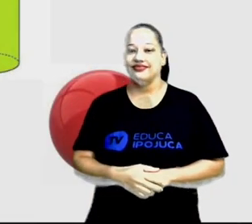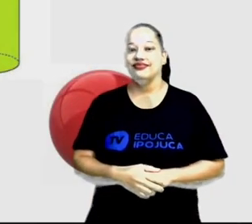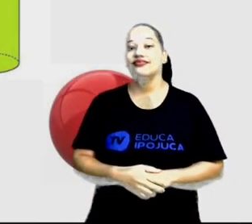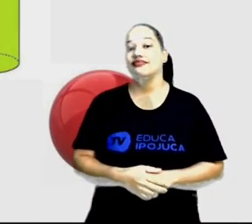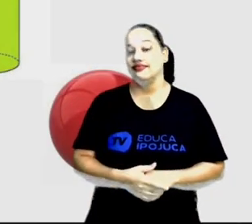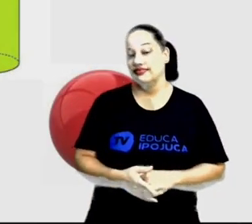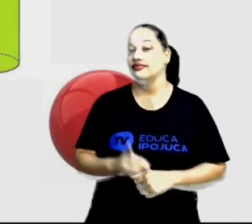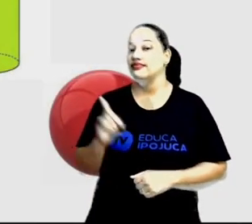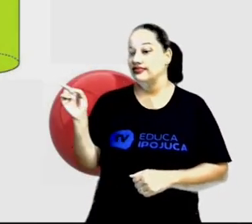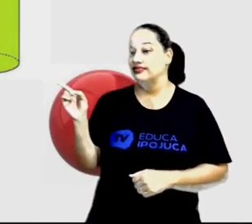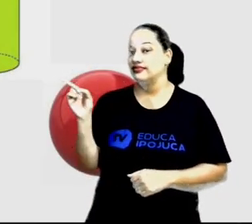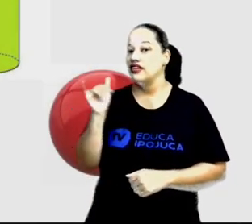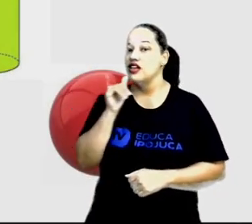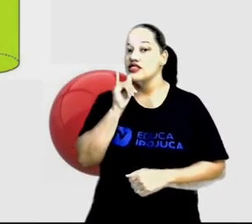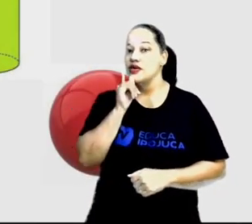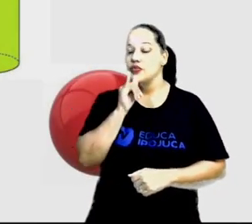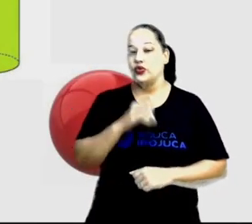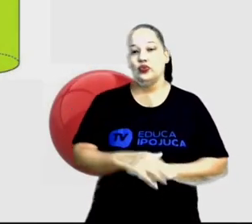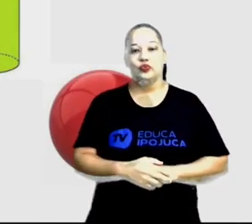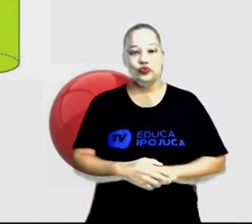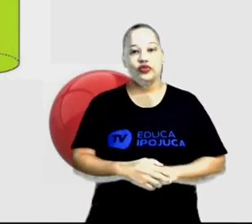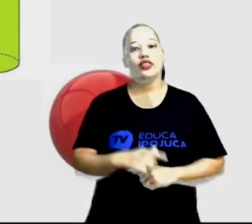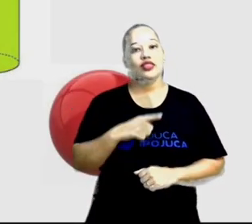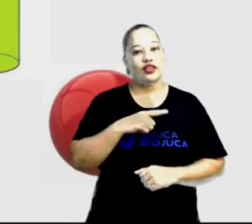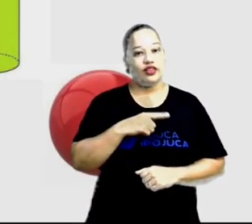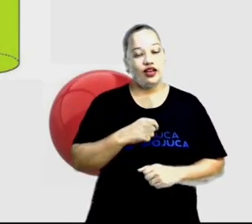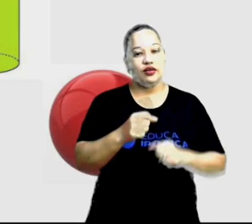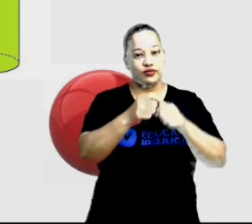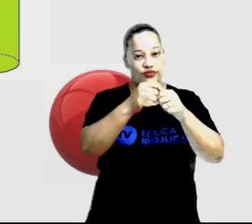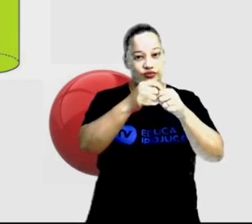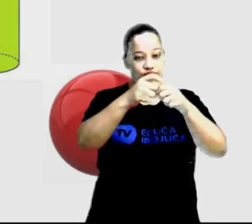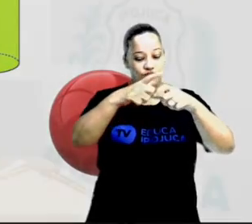temos como exemplo o cone,